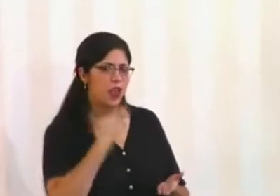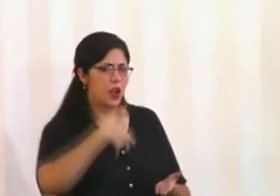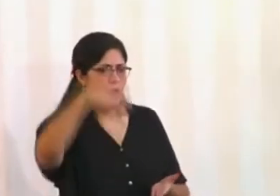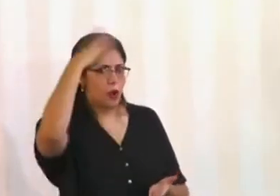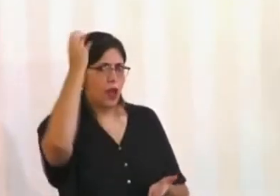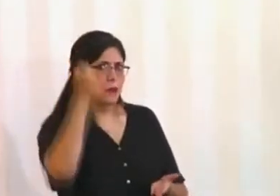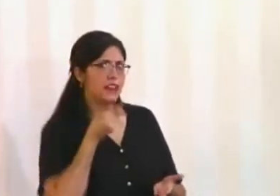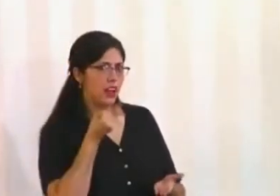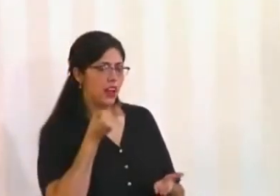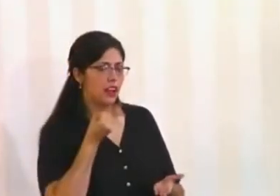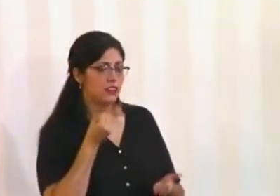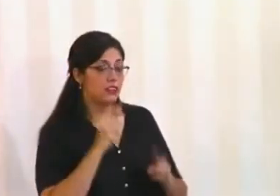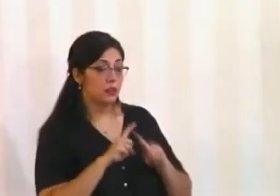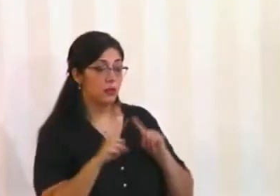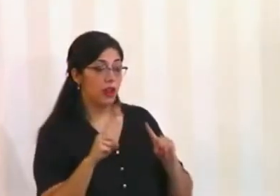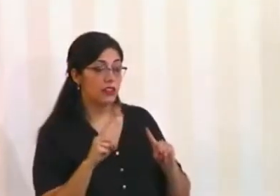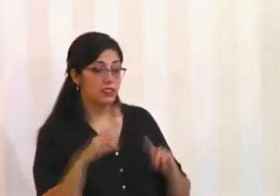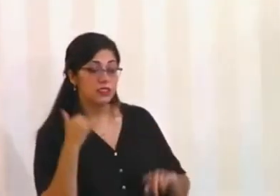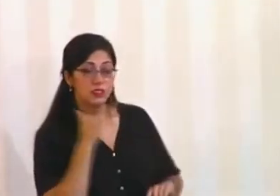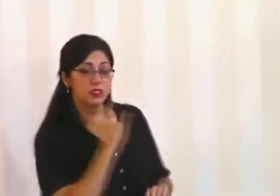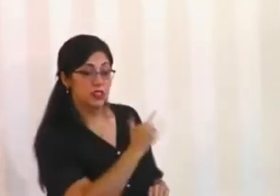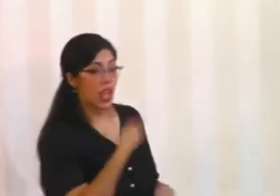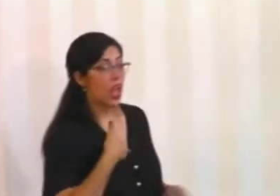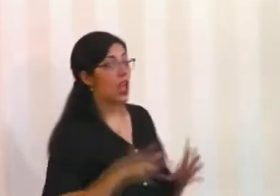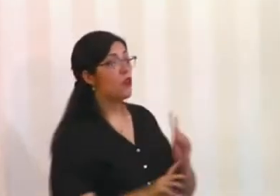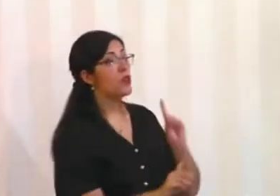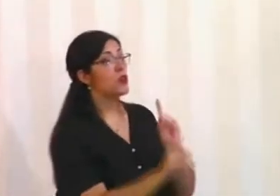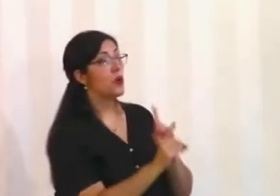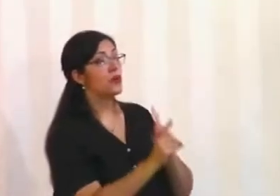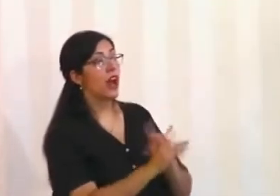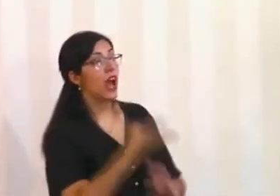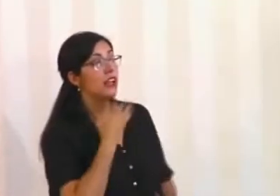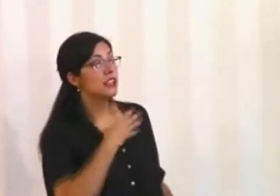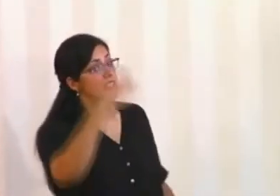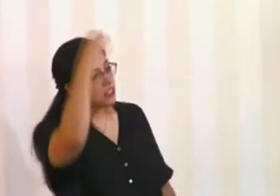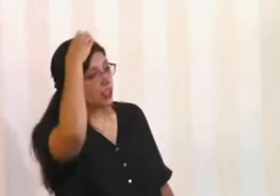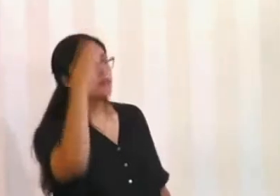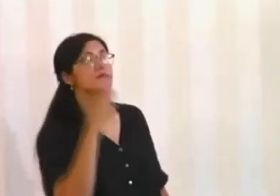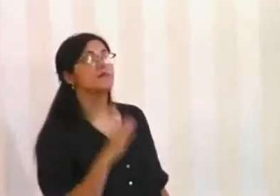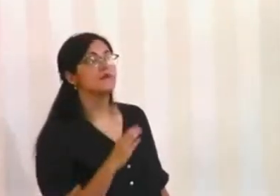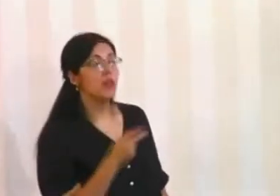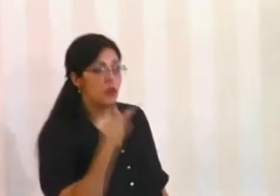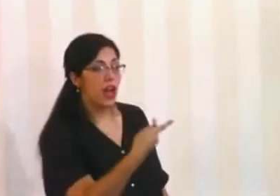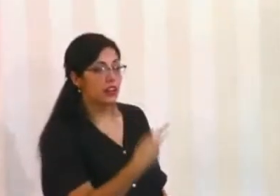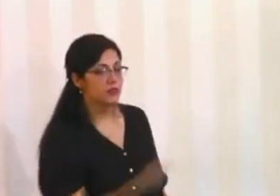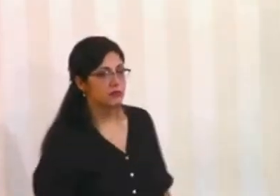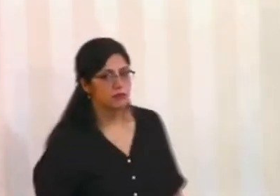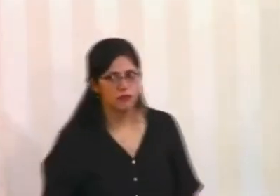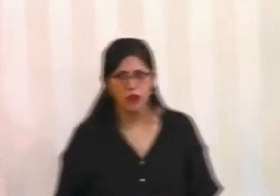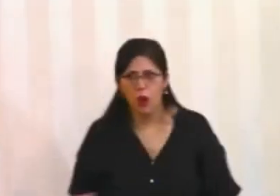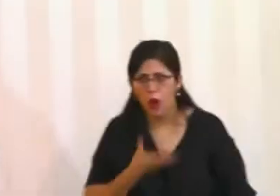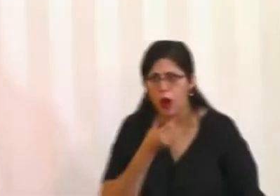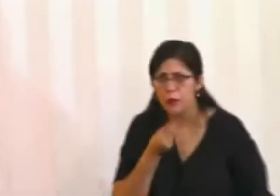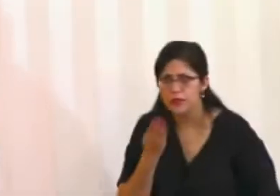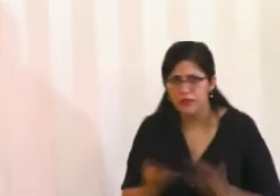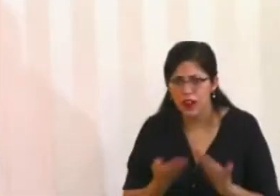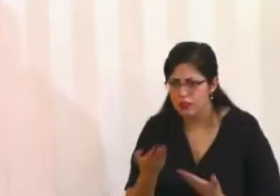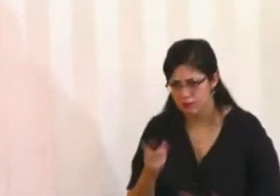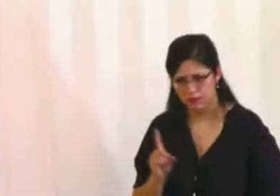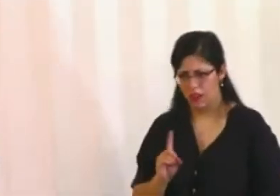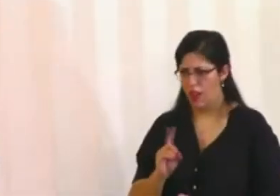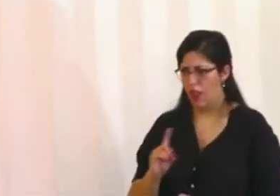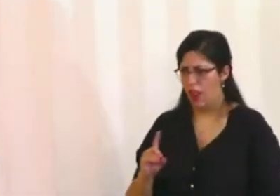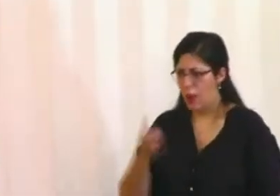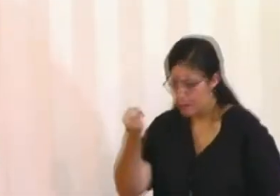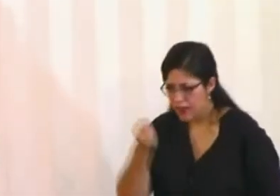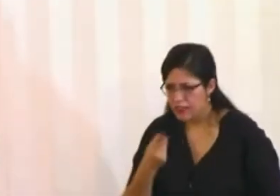diz: avisa Acabe que eu estou indo falar com ele. Não vai não, meu senhor, ele quer te matar, ele quer a sua cabeça. Mas ele tinha um recado